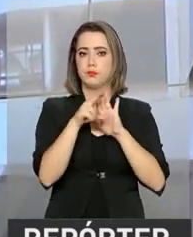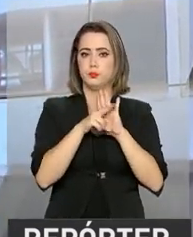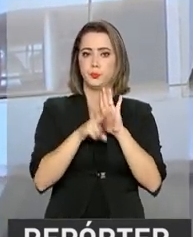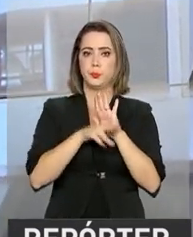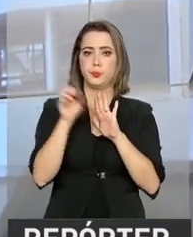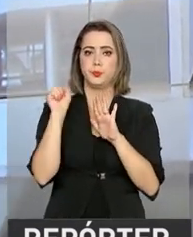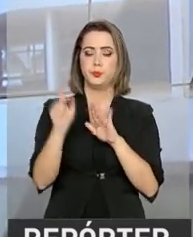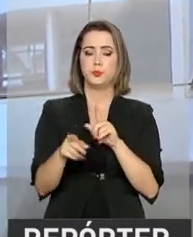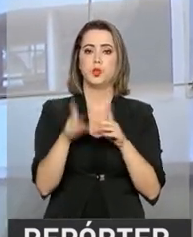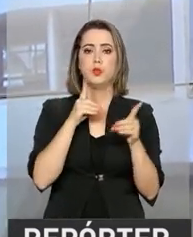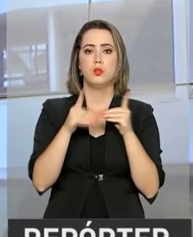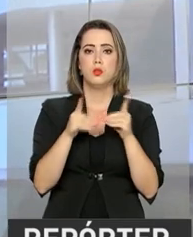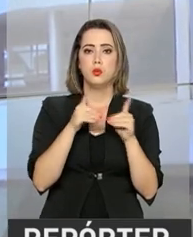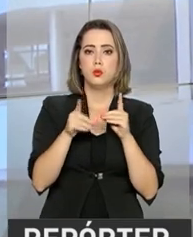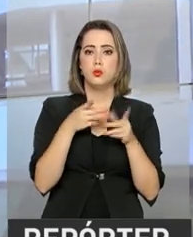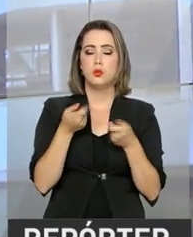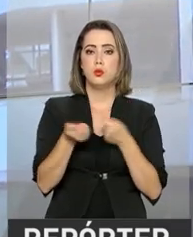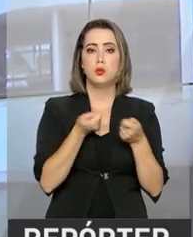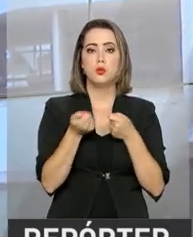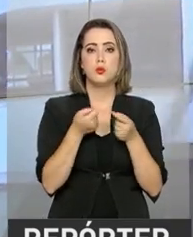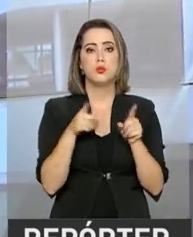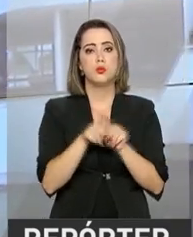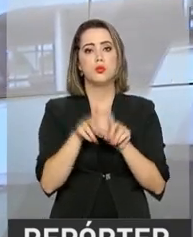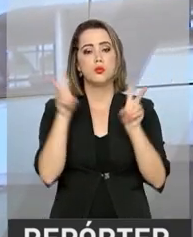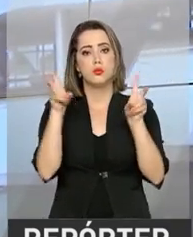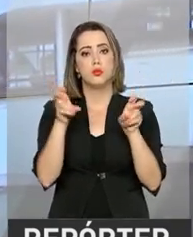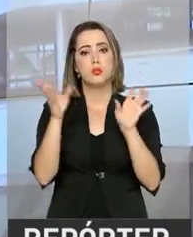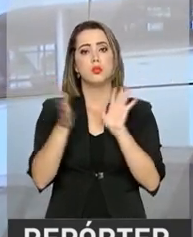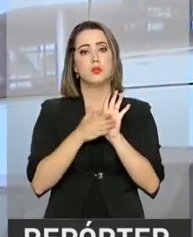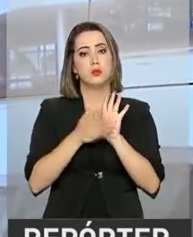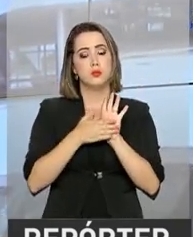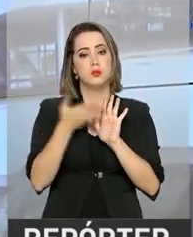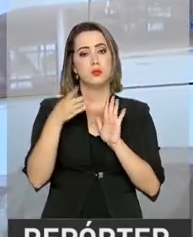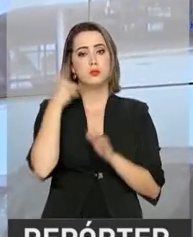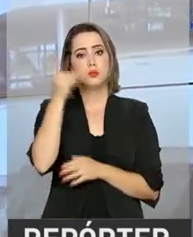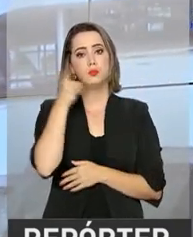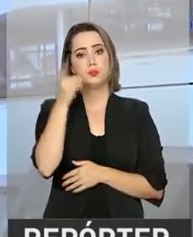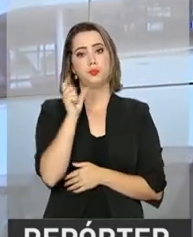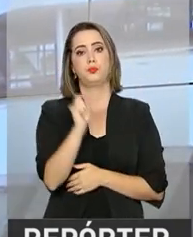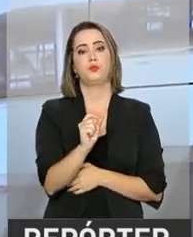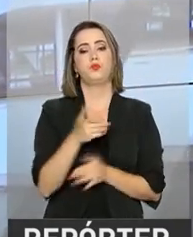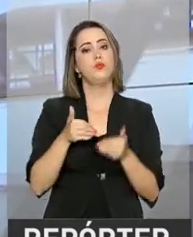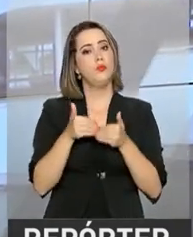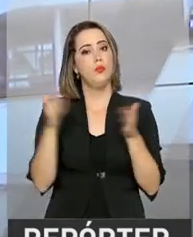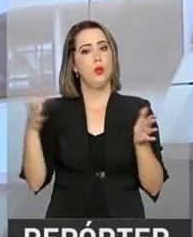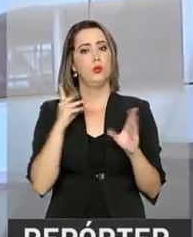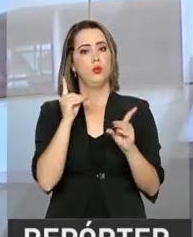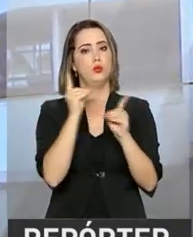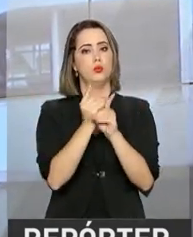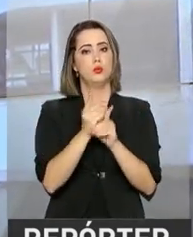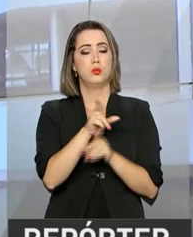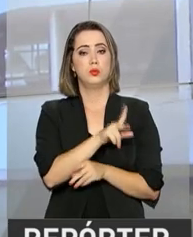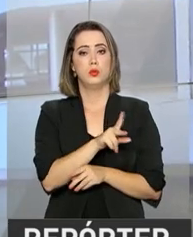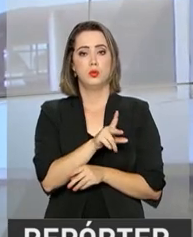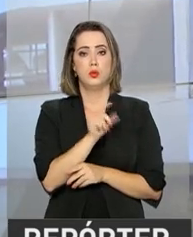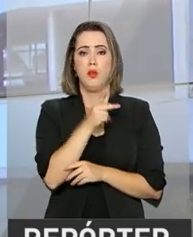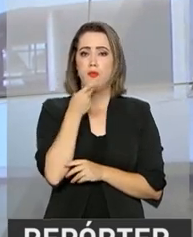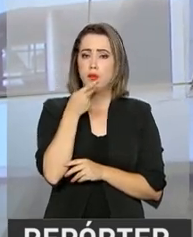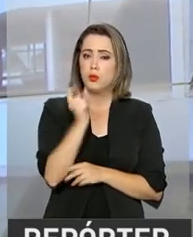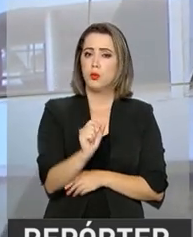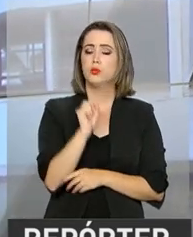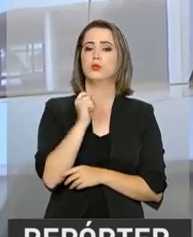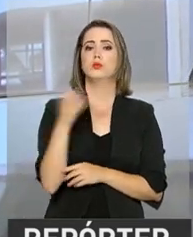previdência para discutir os últimos detalhes do texto que será apresentado aos deputados durante a abertura do encontro Temer